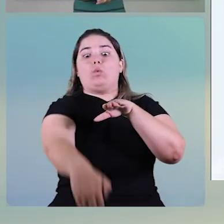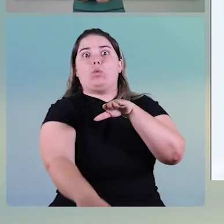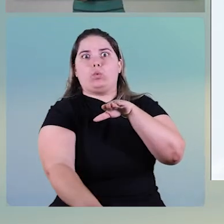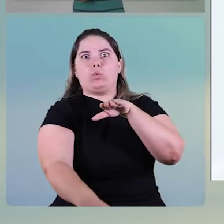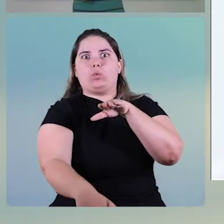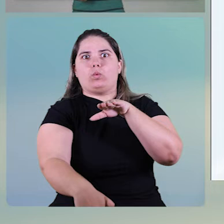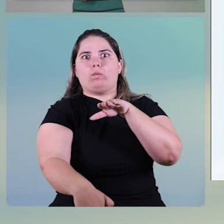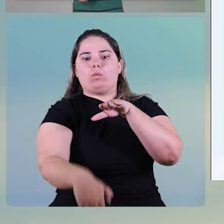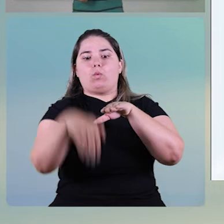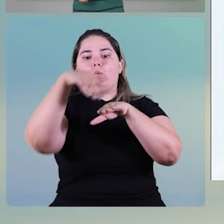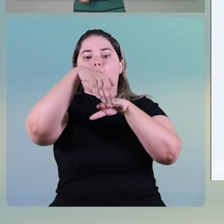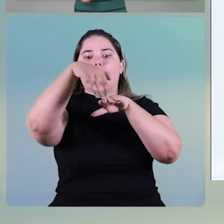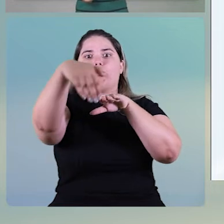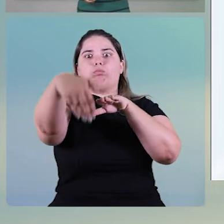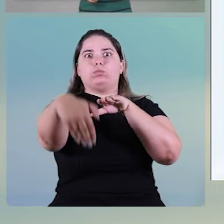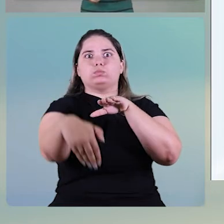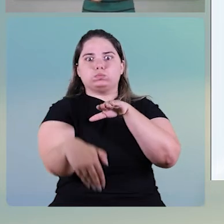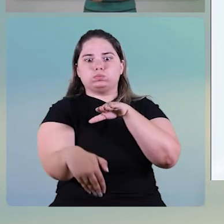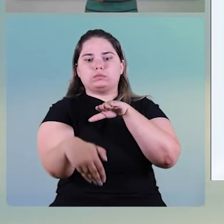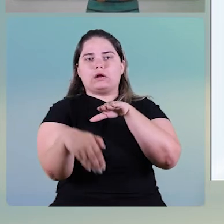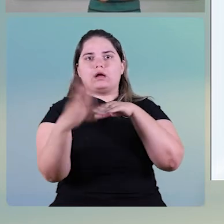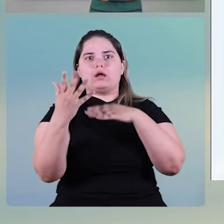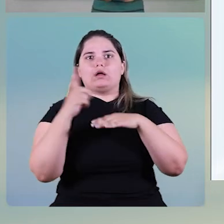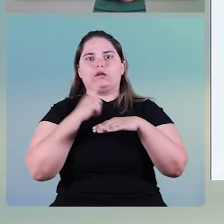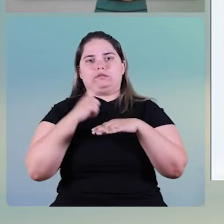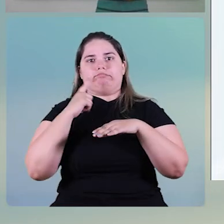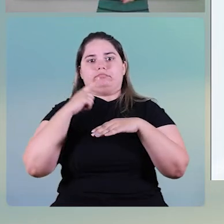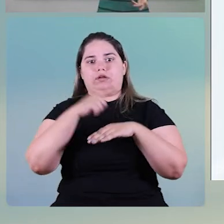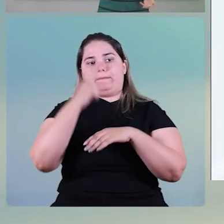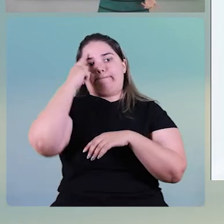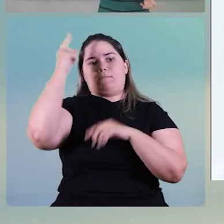a pista horizontalmente,